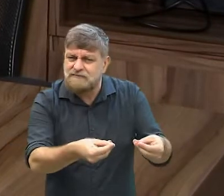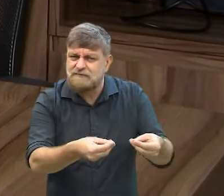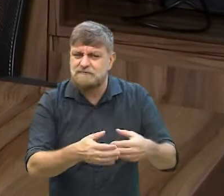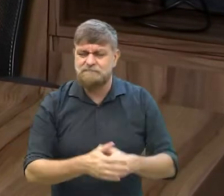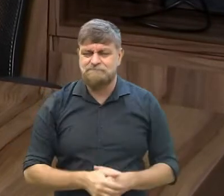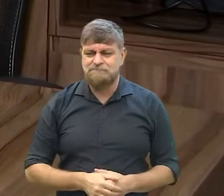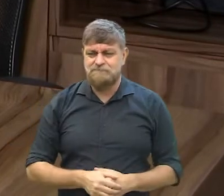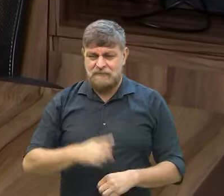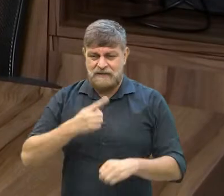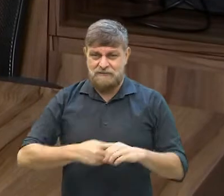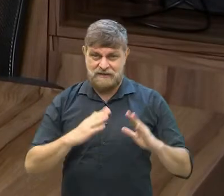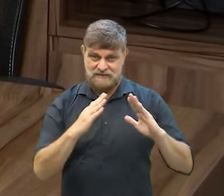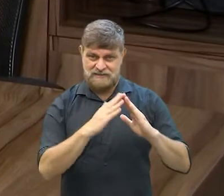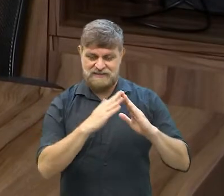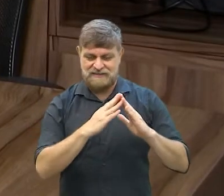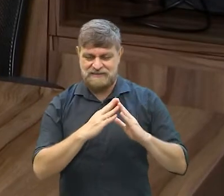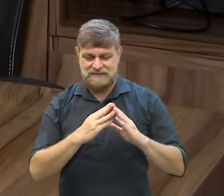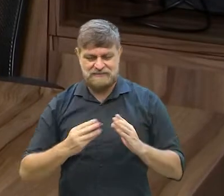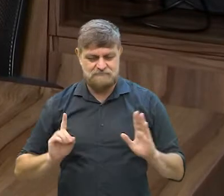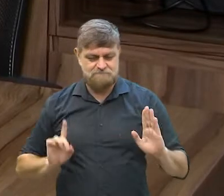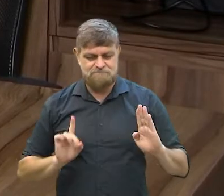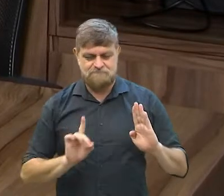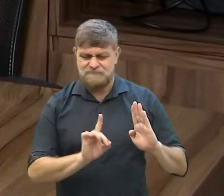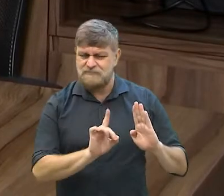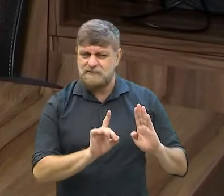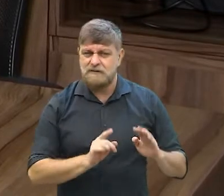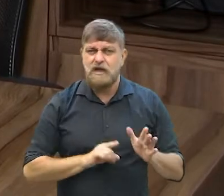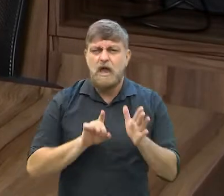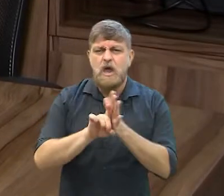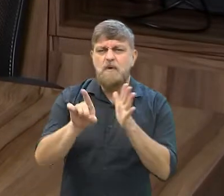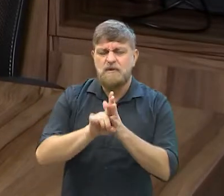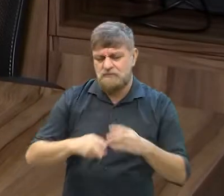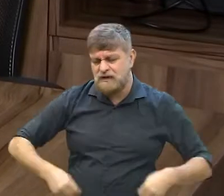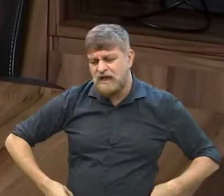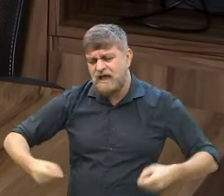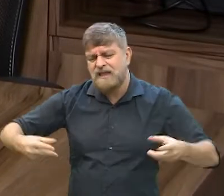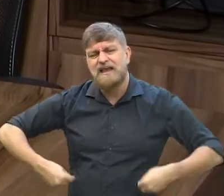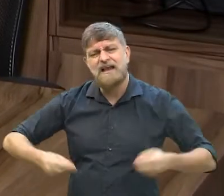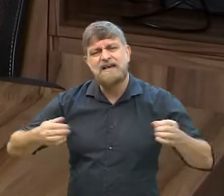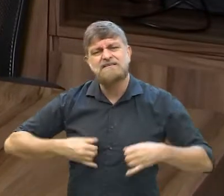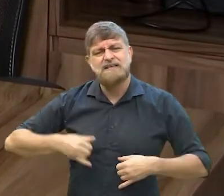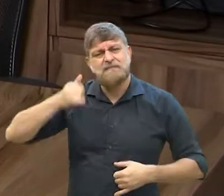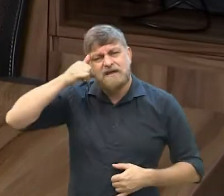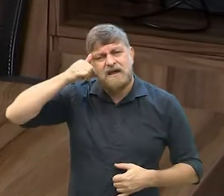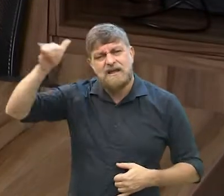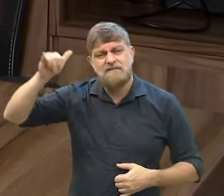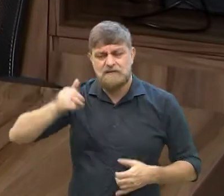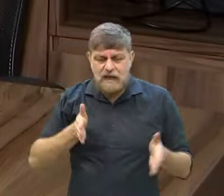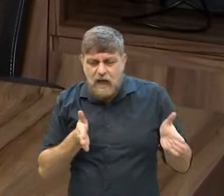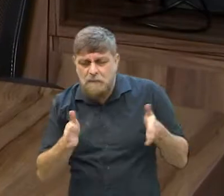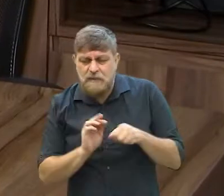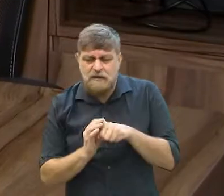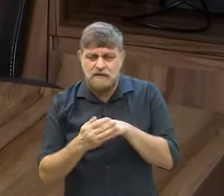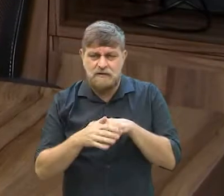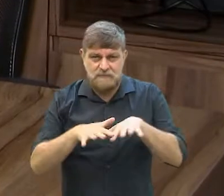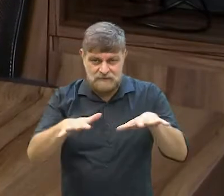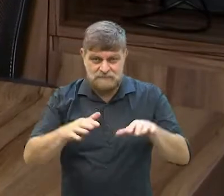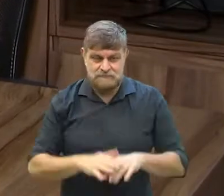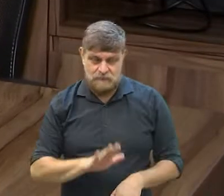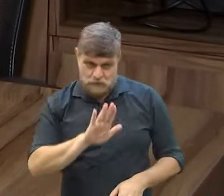para chegar em casa? Que tipo de gastos desnecessários que podem ser evitados numa pandemia? Eu vou até fazer